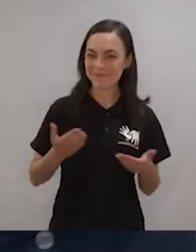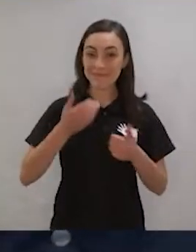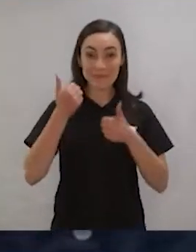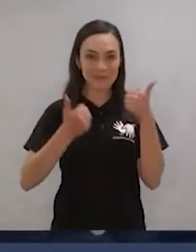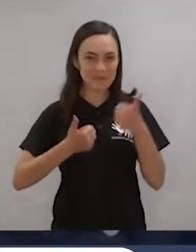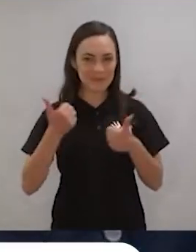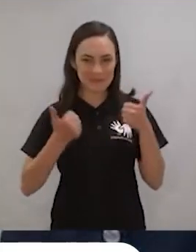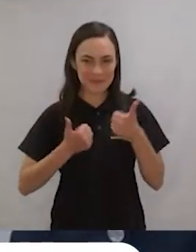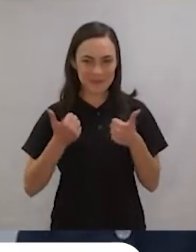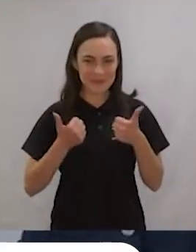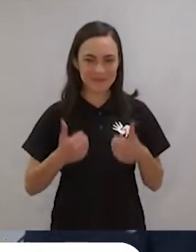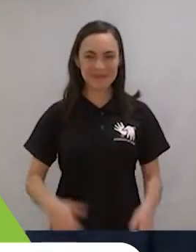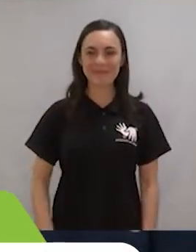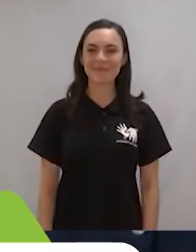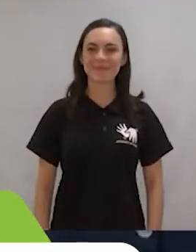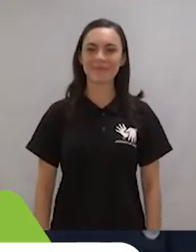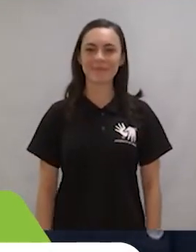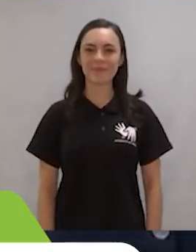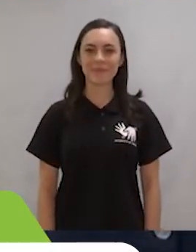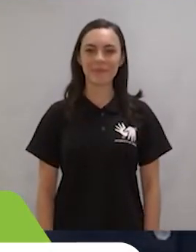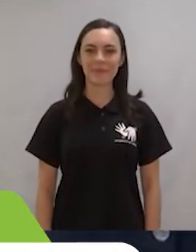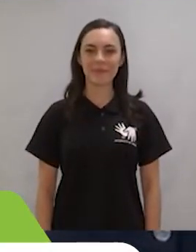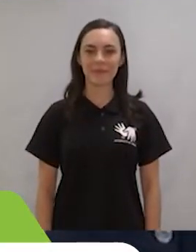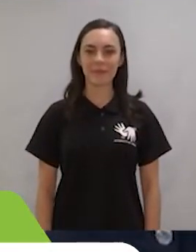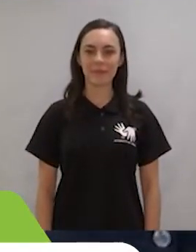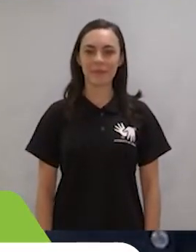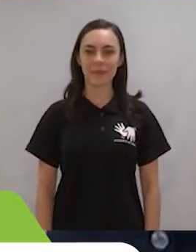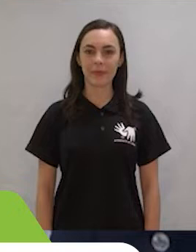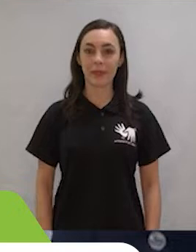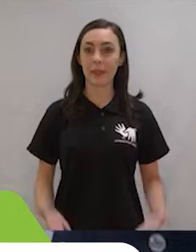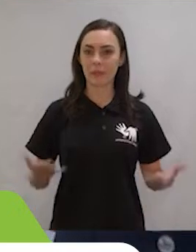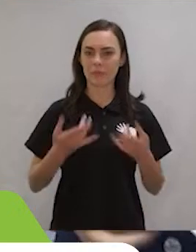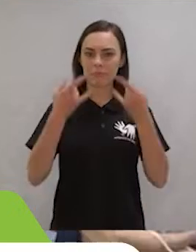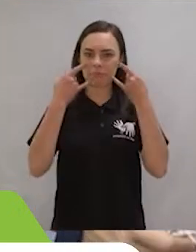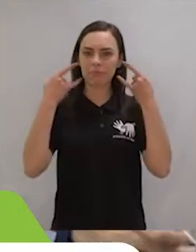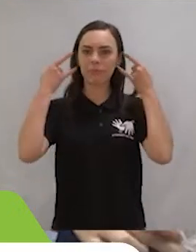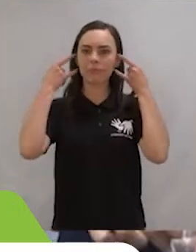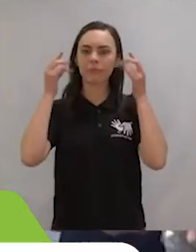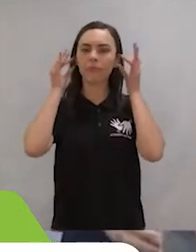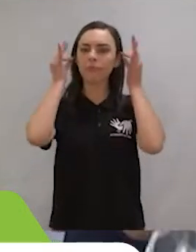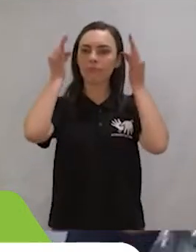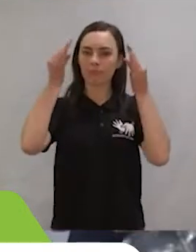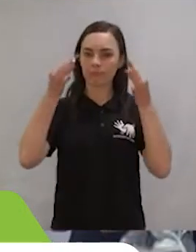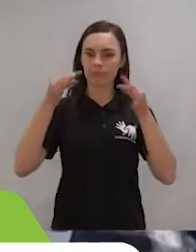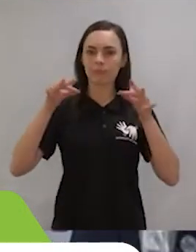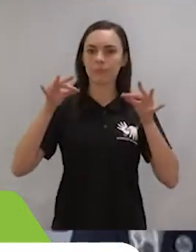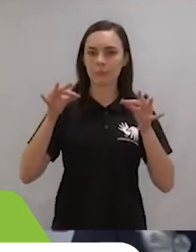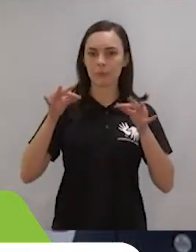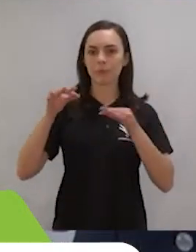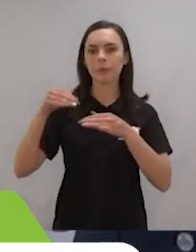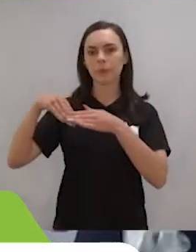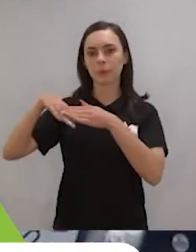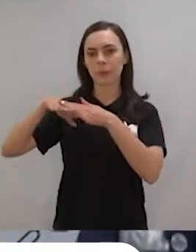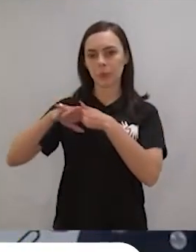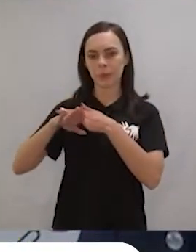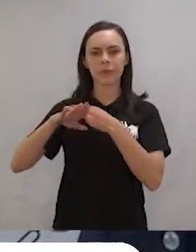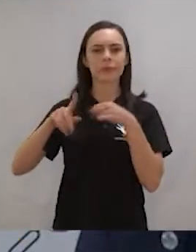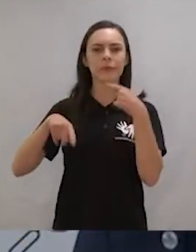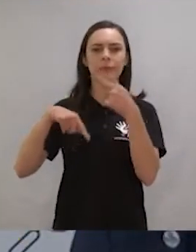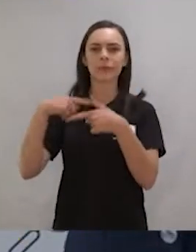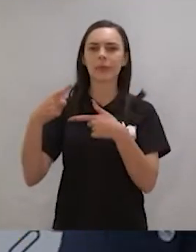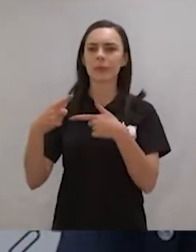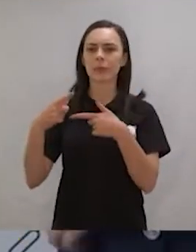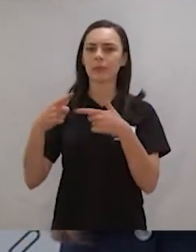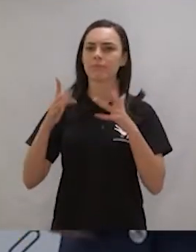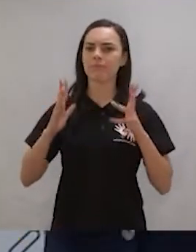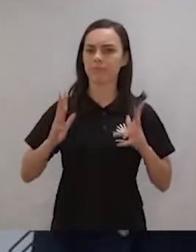estudantes, tudo bem com vocês? Vamos lá, a professora vai tirar a nossa máscara, guardar para depois